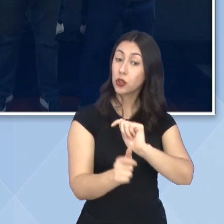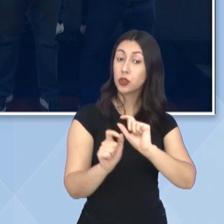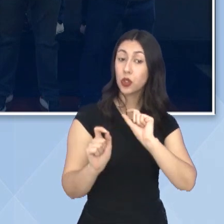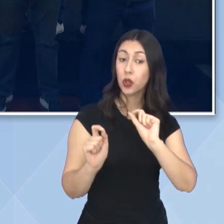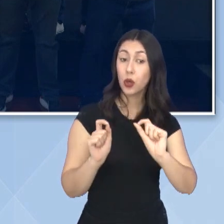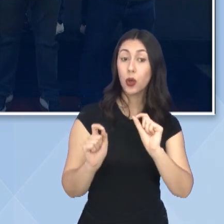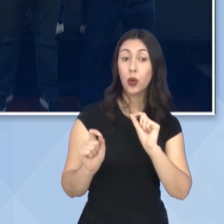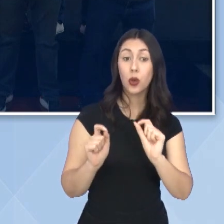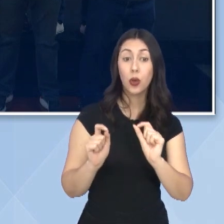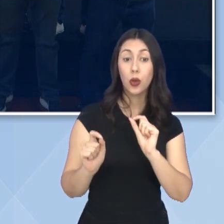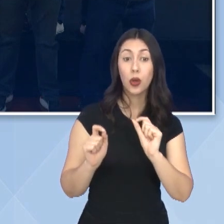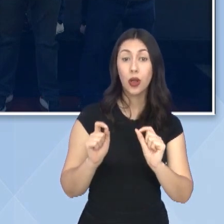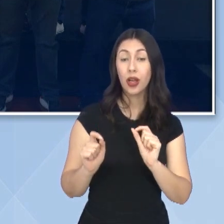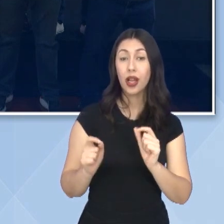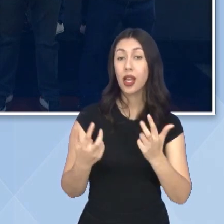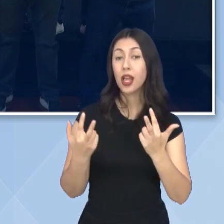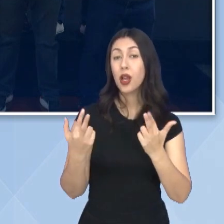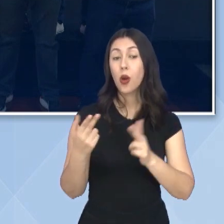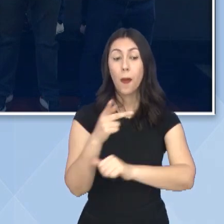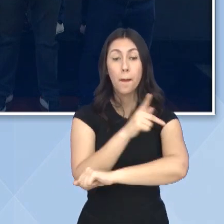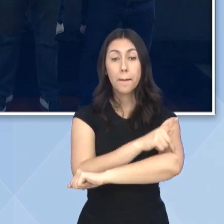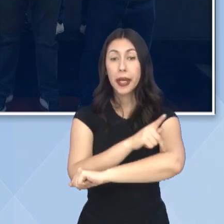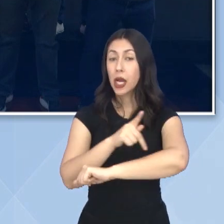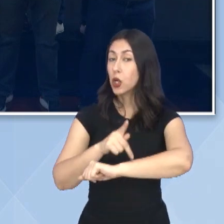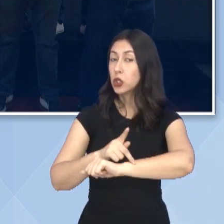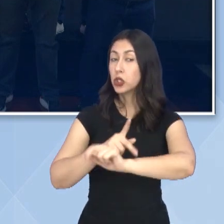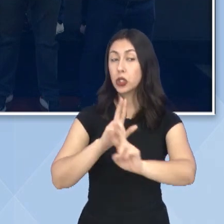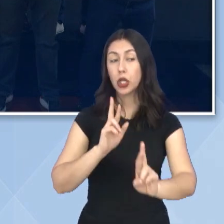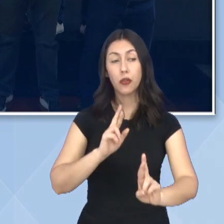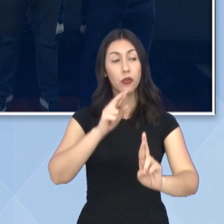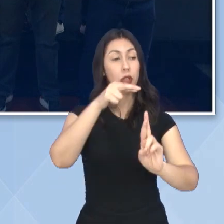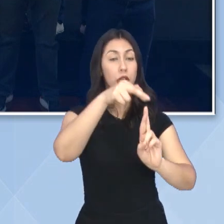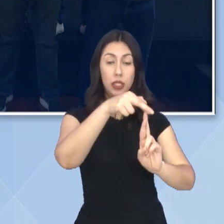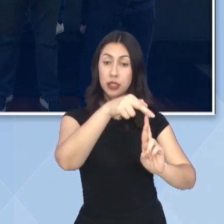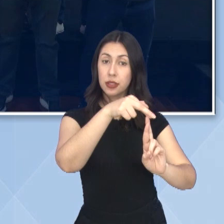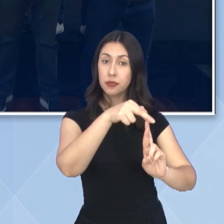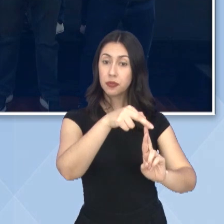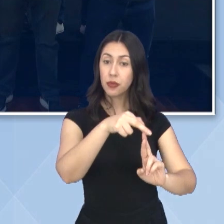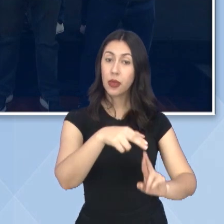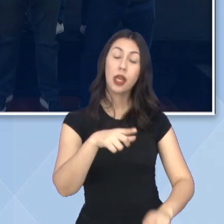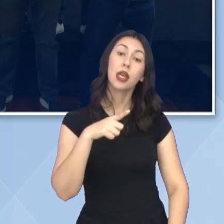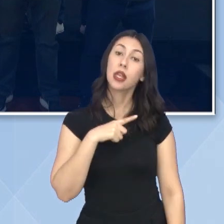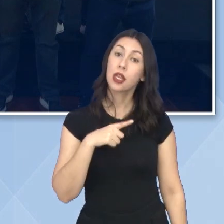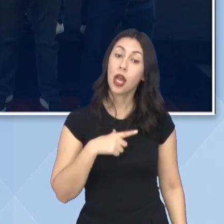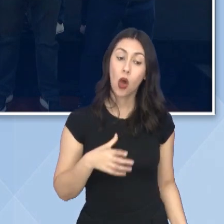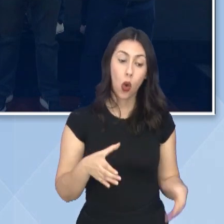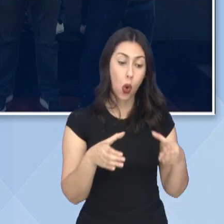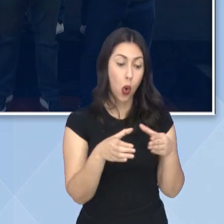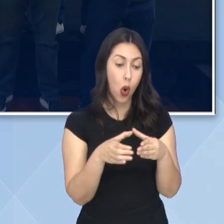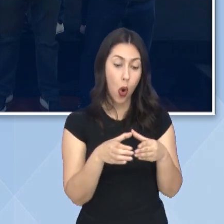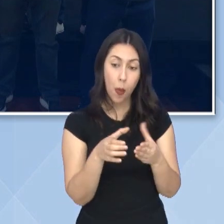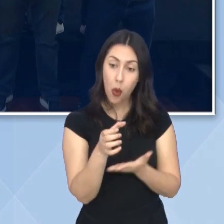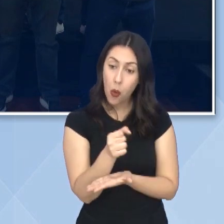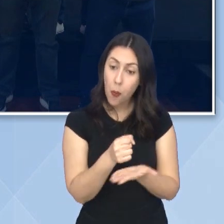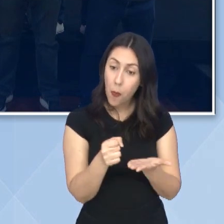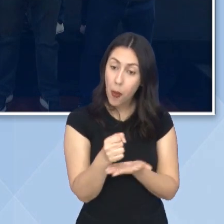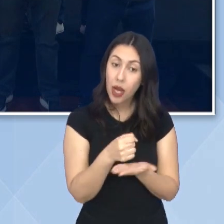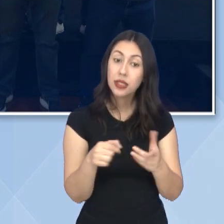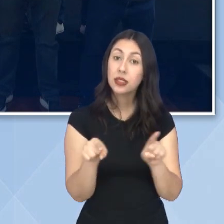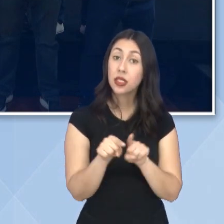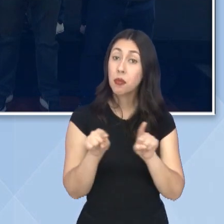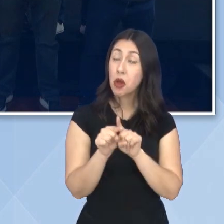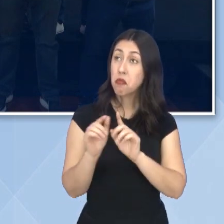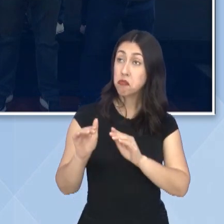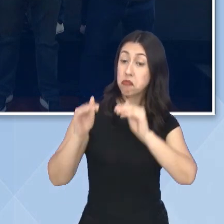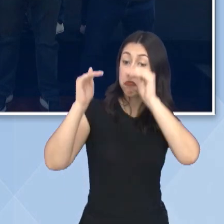de pedagogia do exemplo. Você tem a categoria de base e tem um exemplo lá